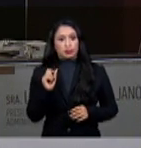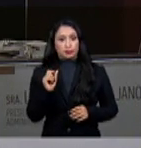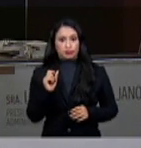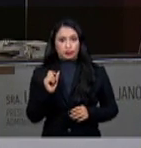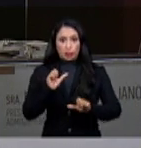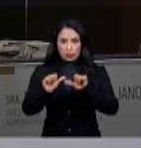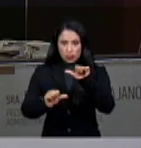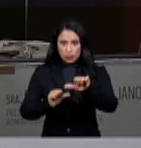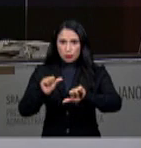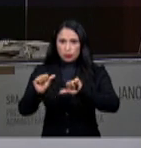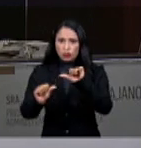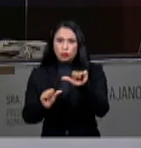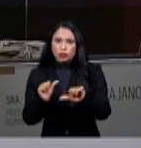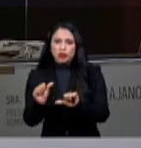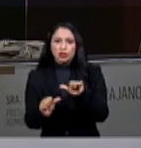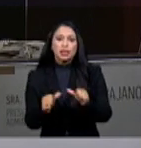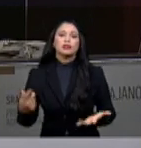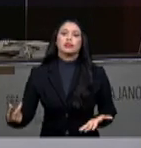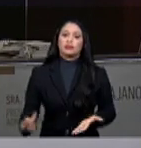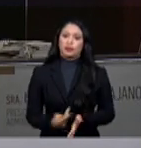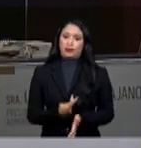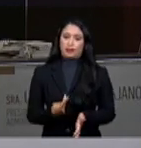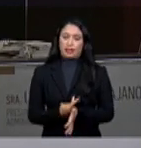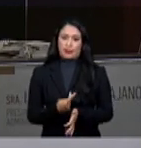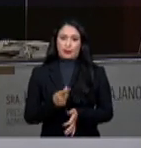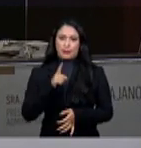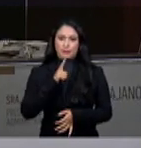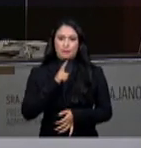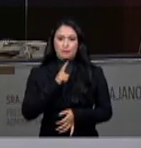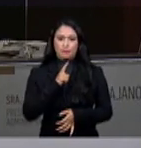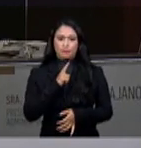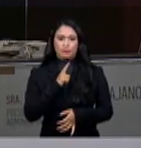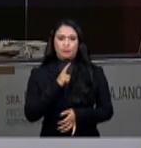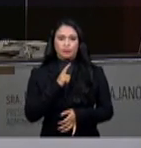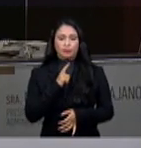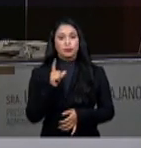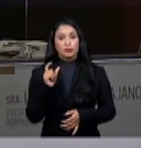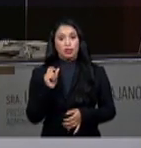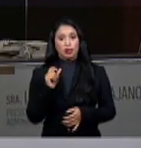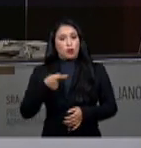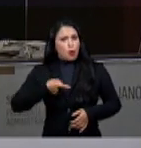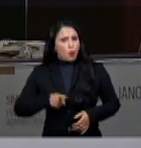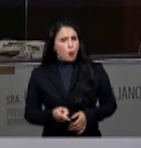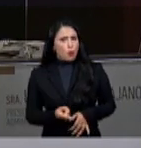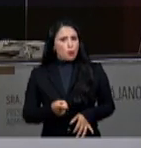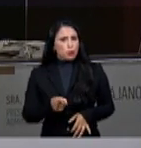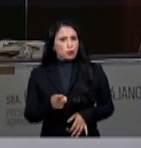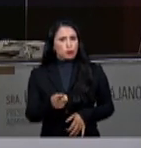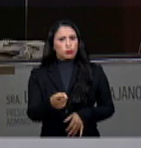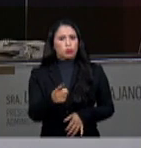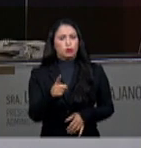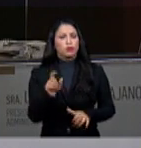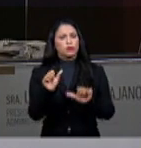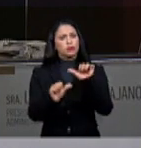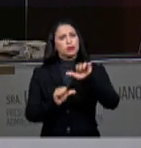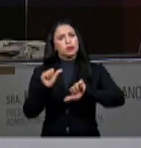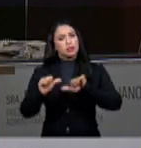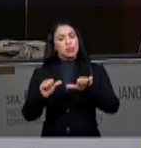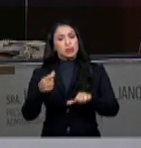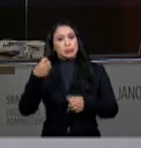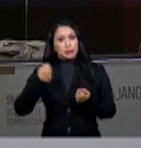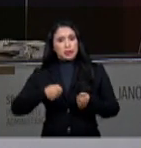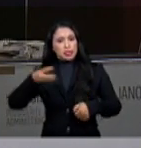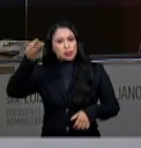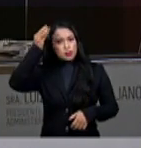as grandes mudanças que o mundo vai atravessar mexeu profundamente conosco agora o que nós temos que entender que o